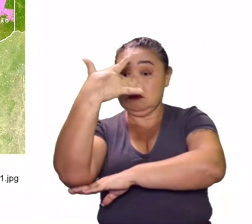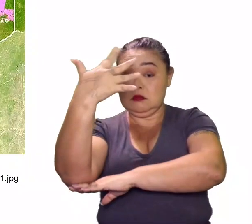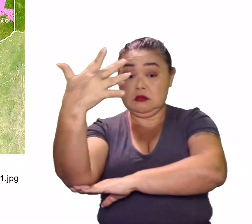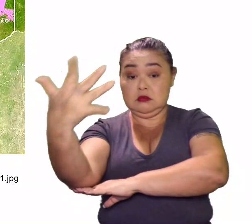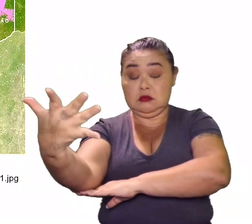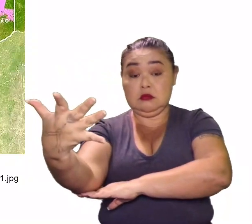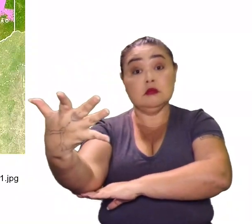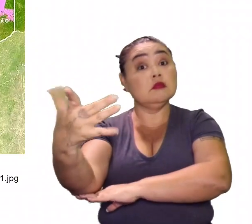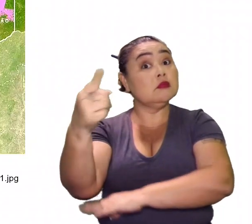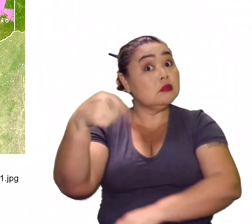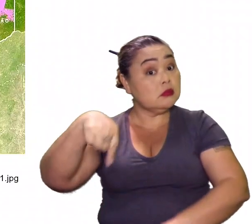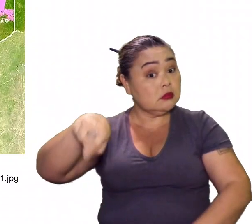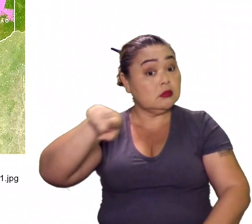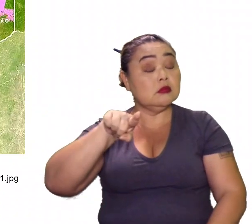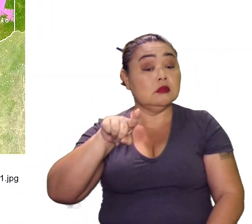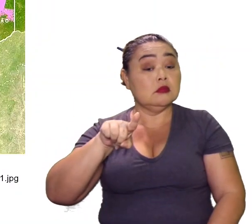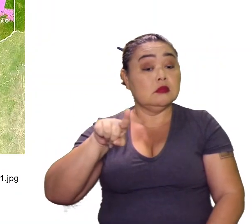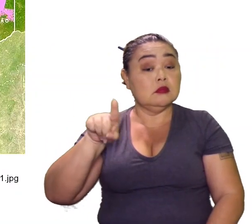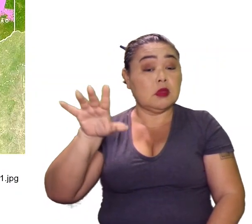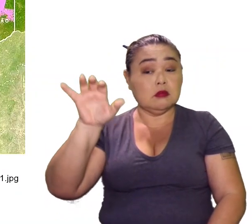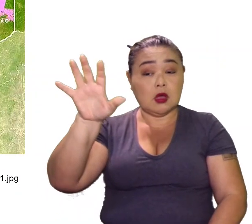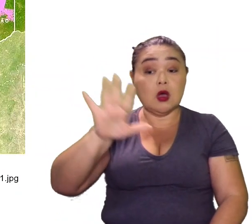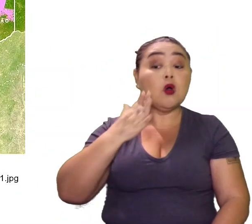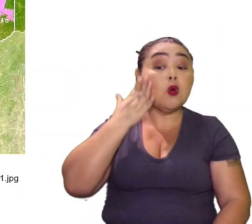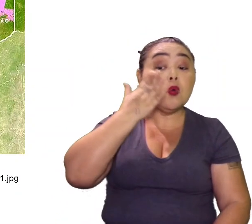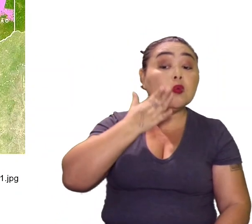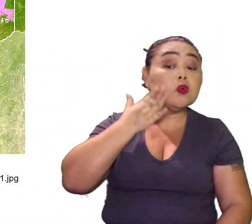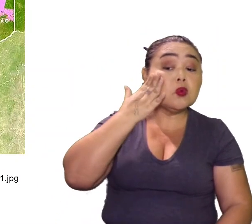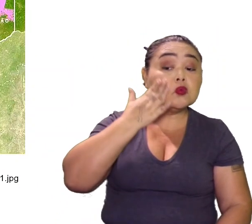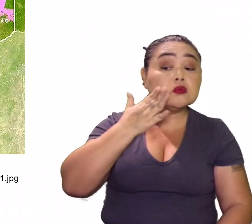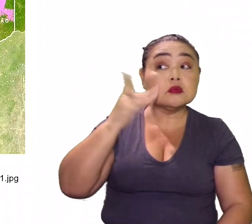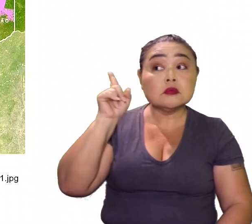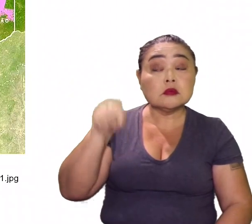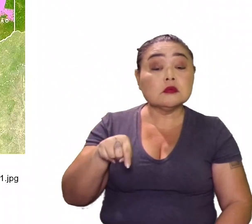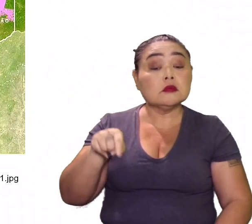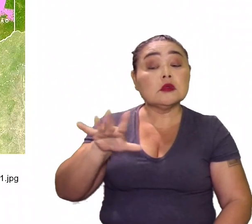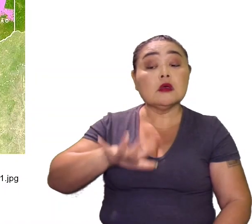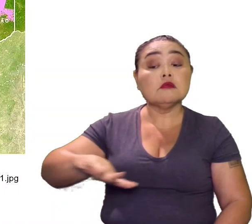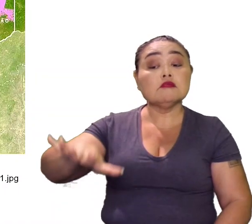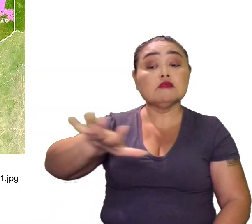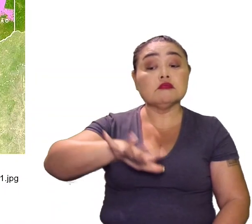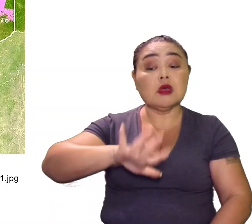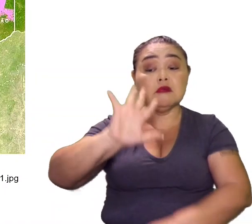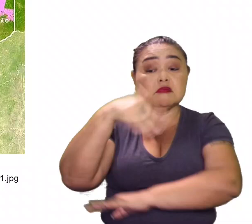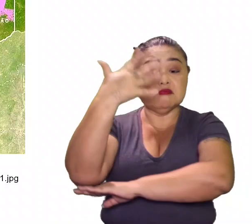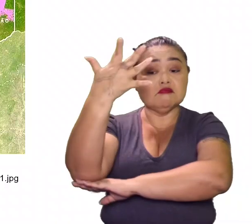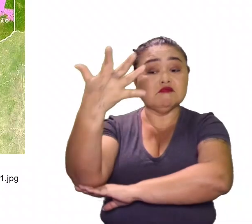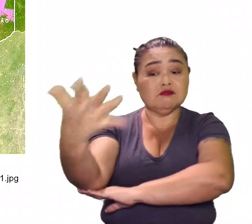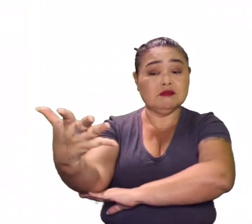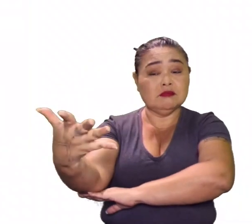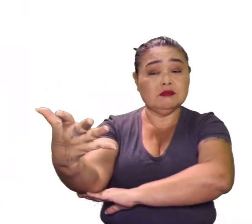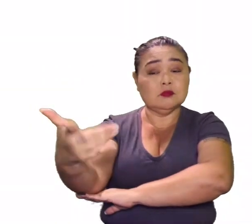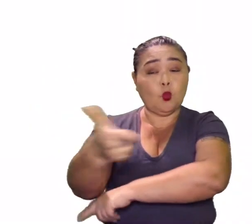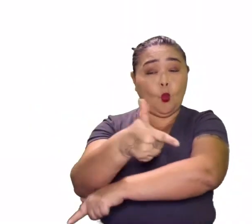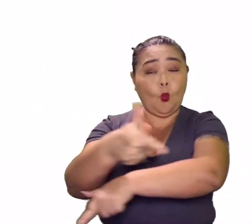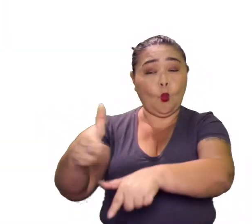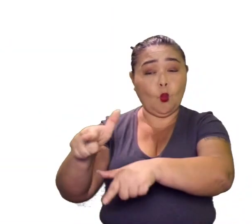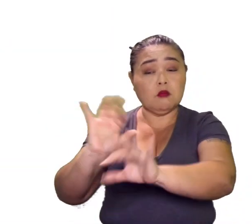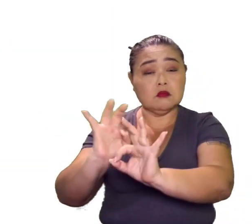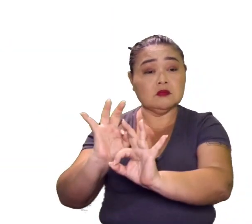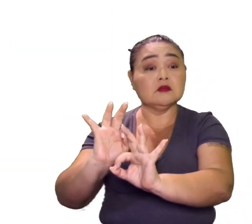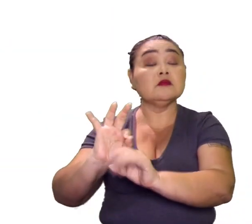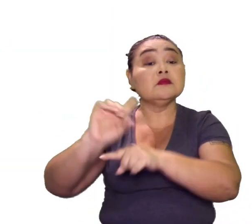isso? Então, olha só, essas partes cor-de-rosa correspondem a áreas desmatadas. Perfeito. As